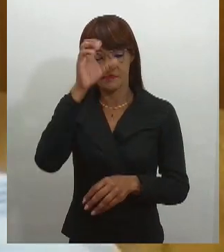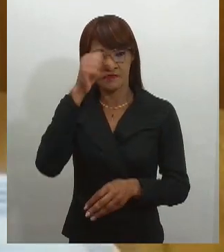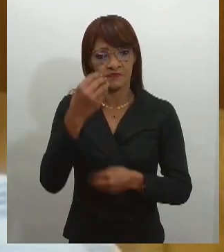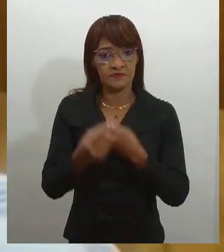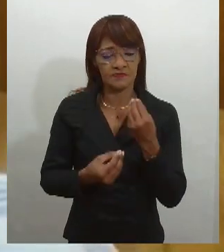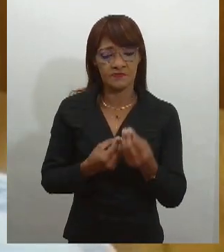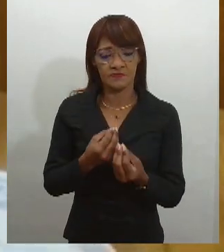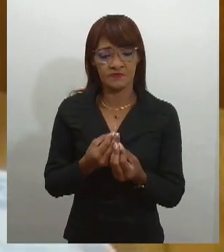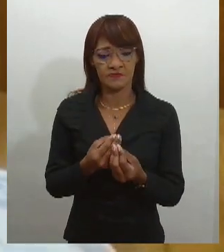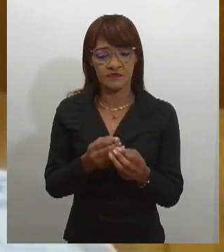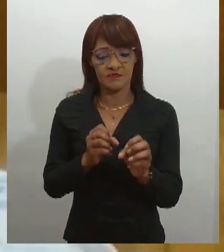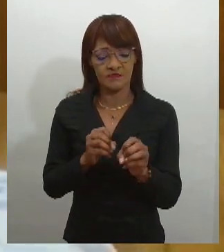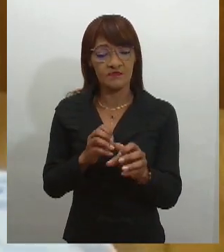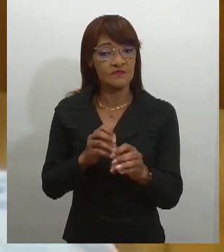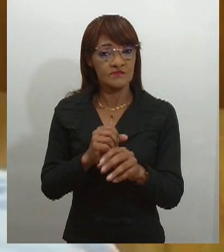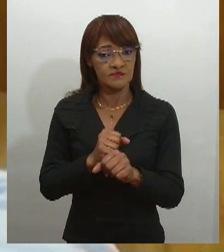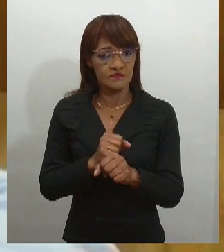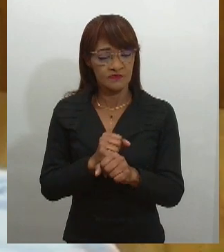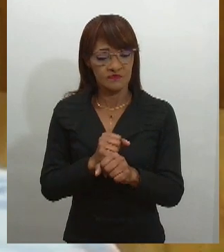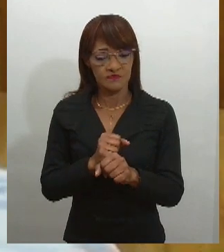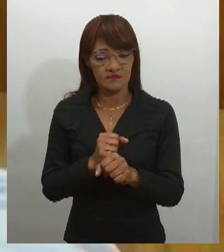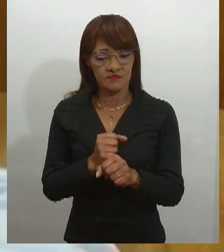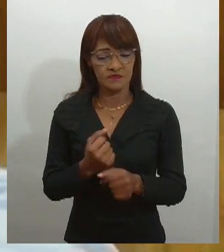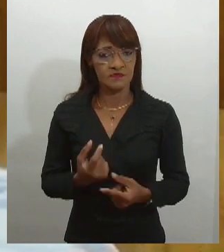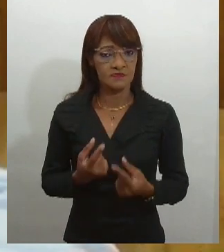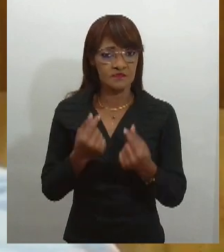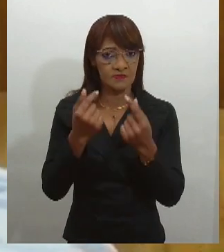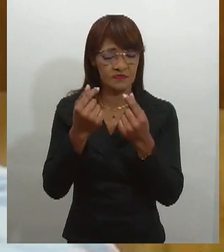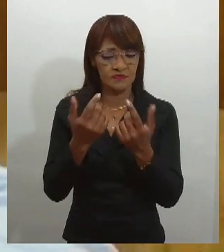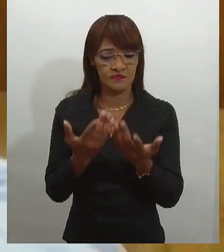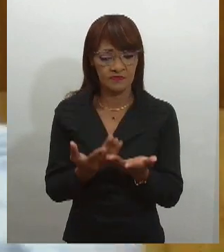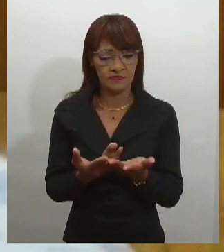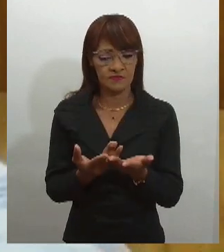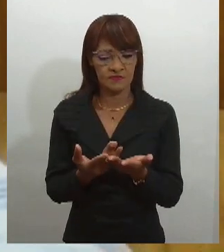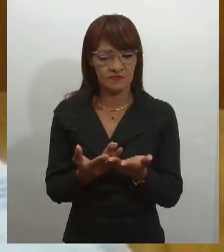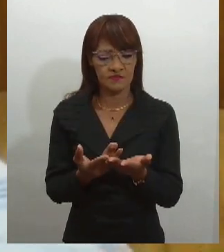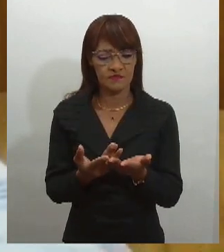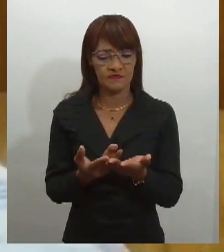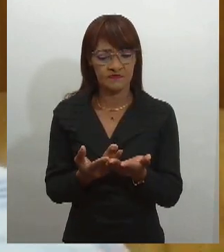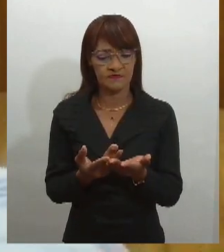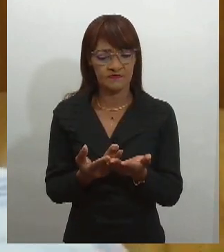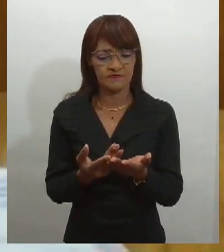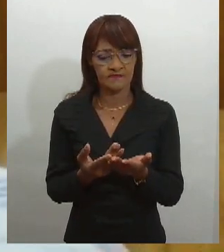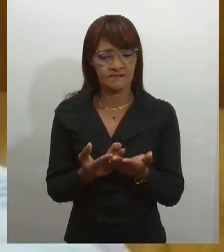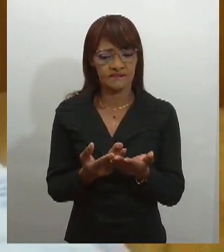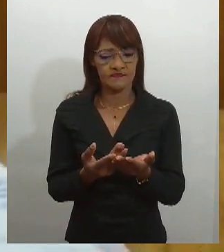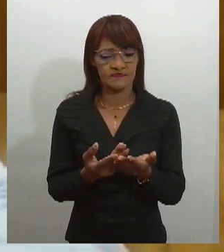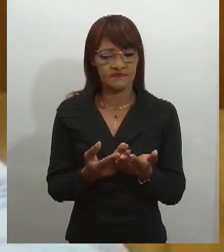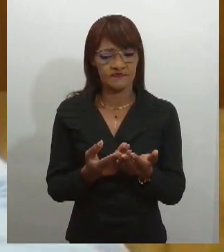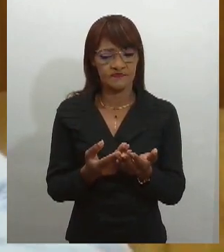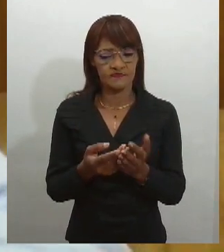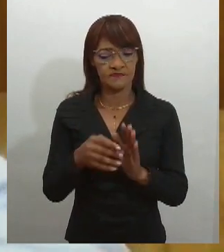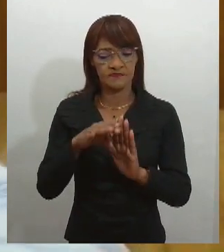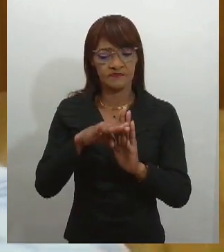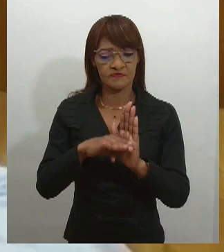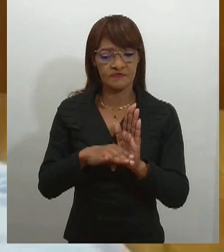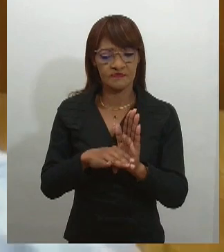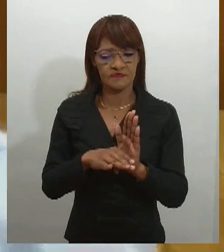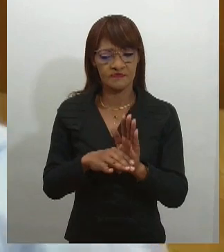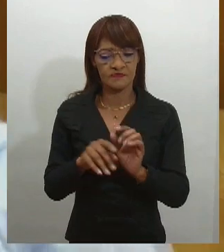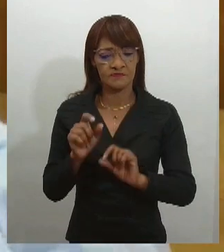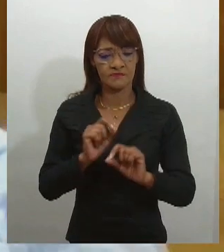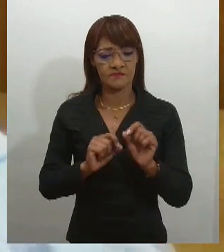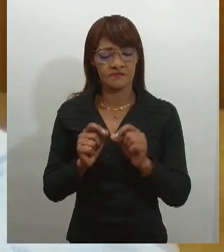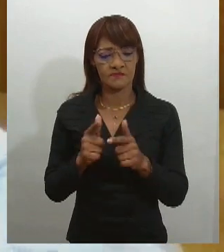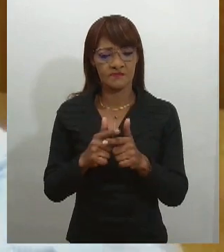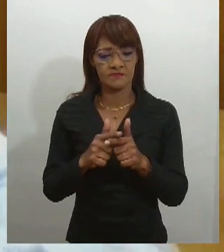programa que vai trazer essa renegociação de dívida familiar, vai simplesmente adiar um problema, porque se